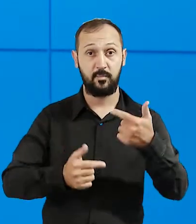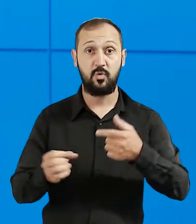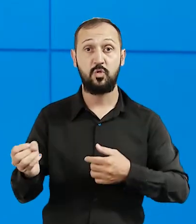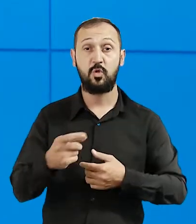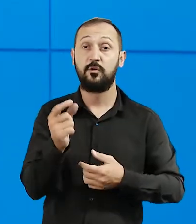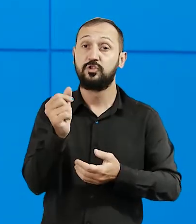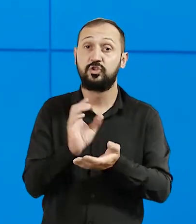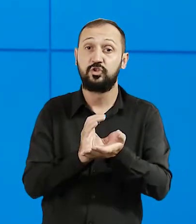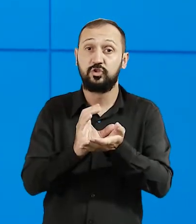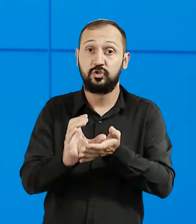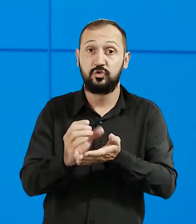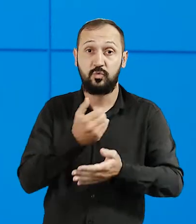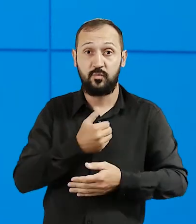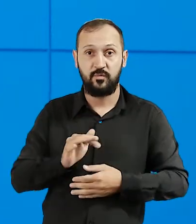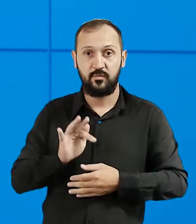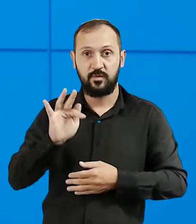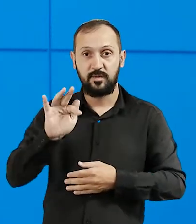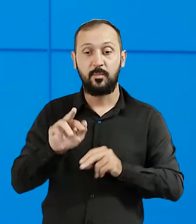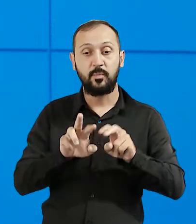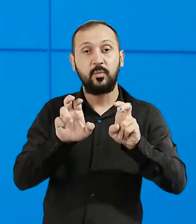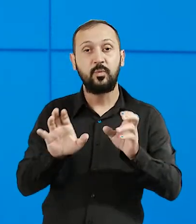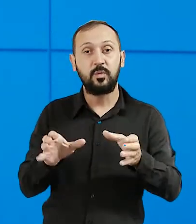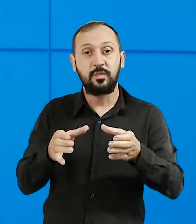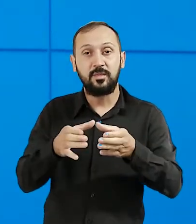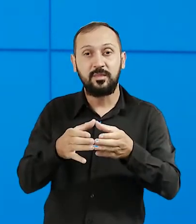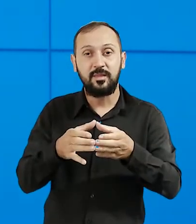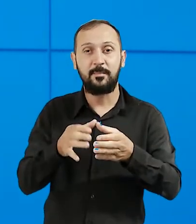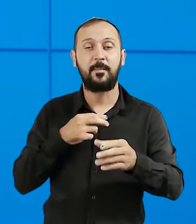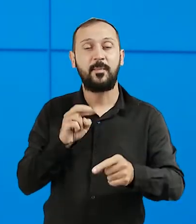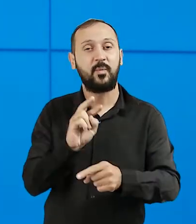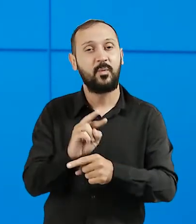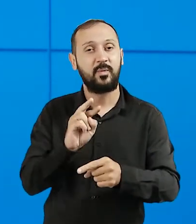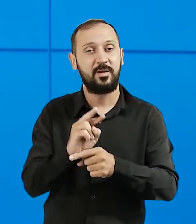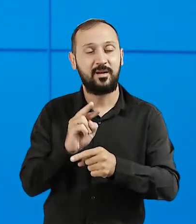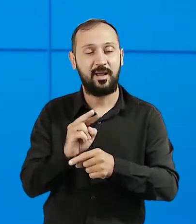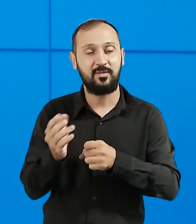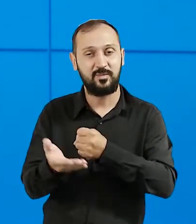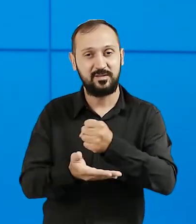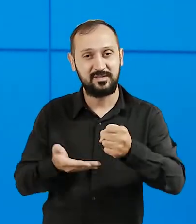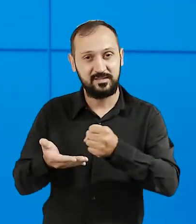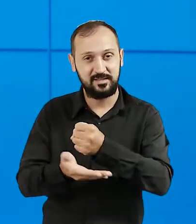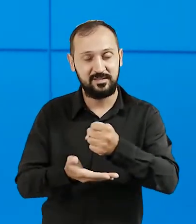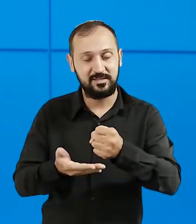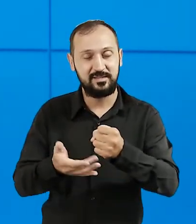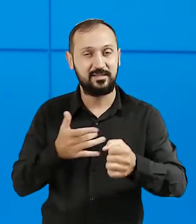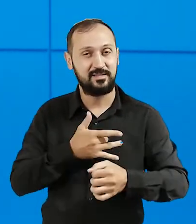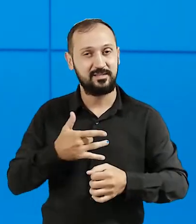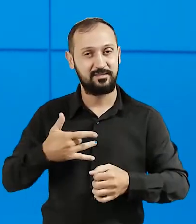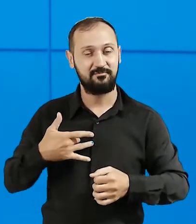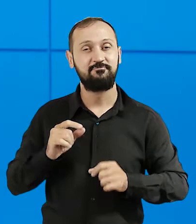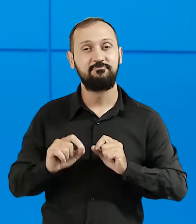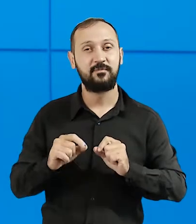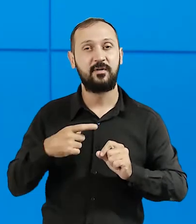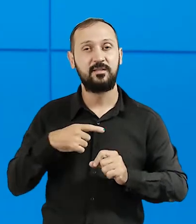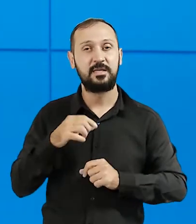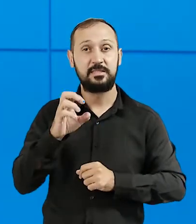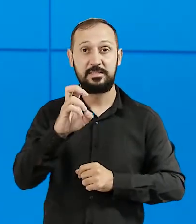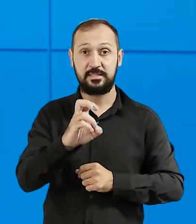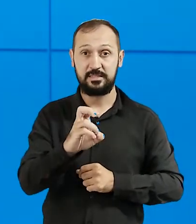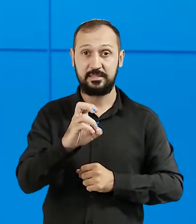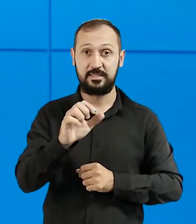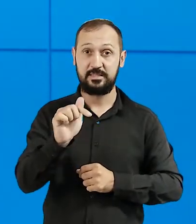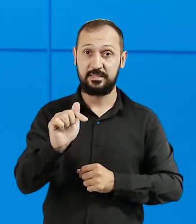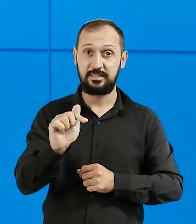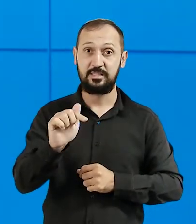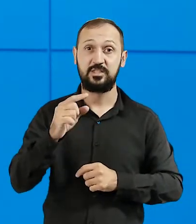A nova política de financiamento do governo federal para o custeio da atenção básica à saúde deve beneficiar cerca de